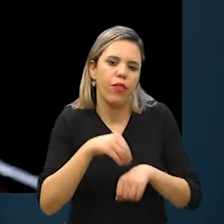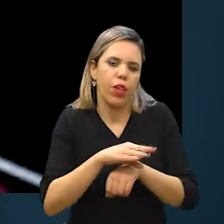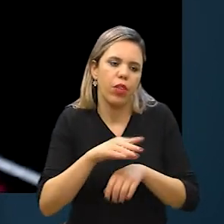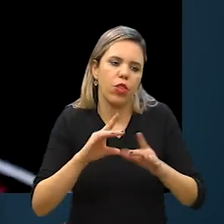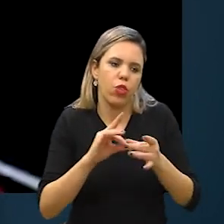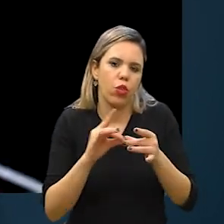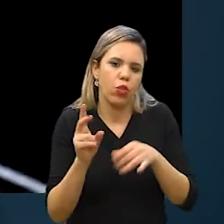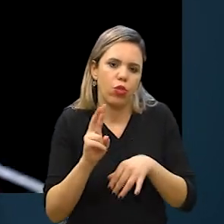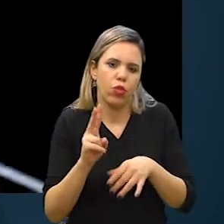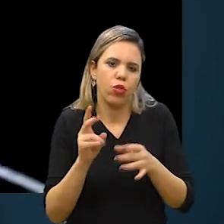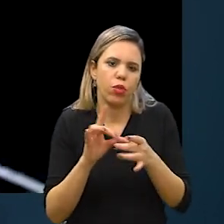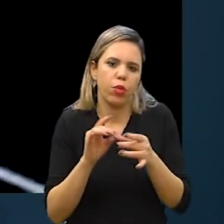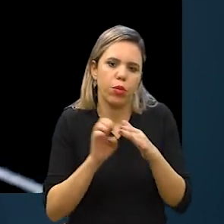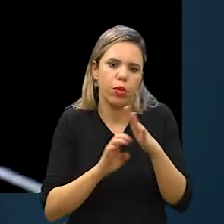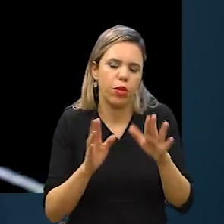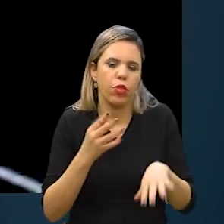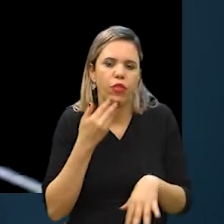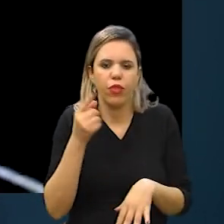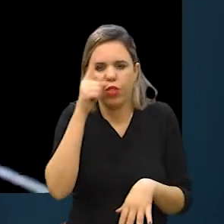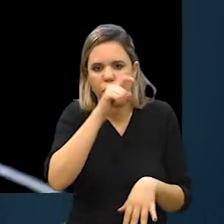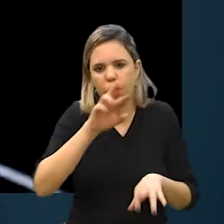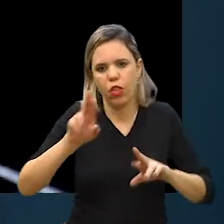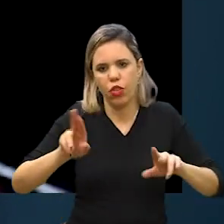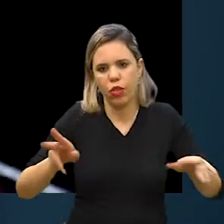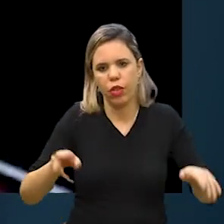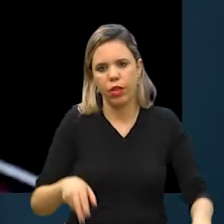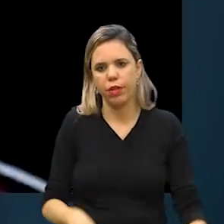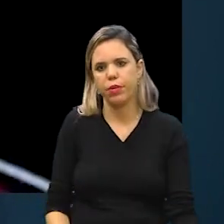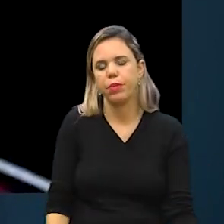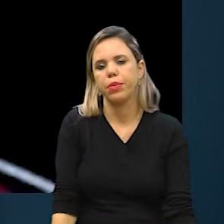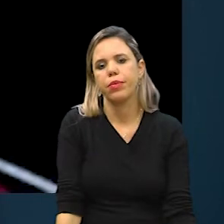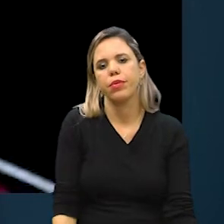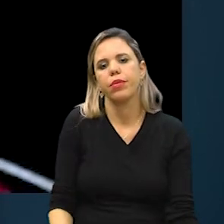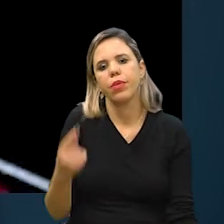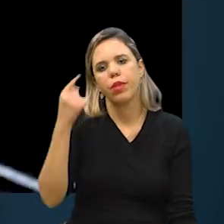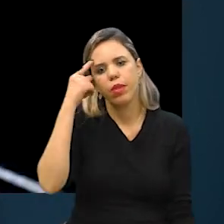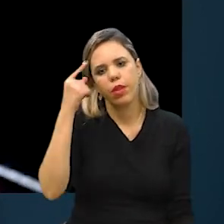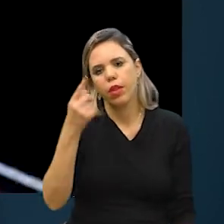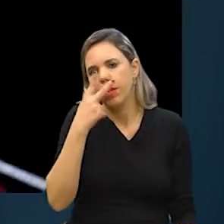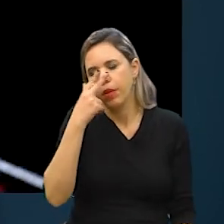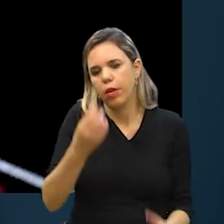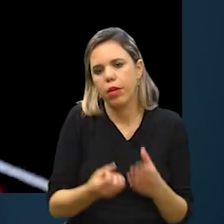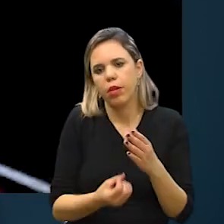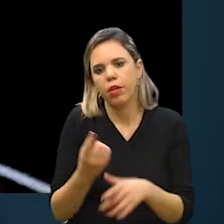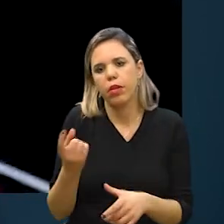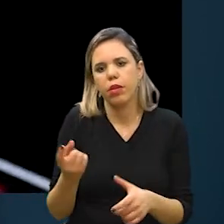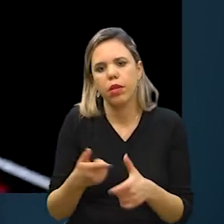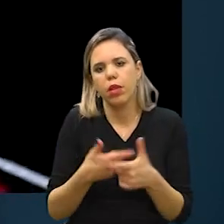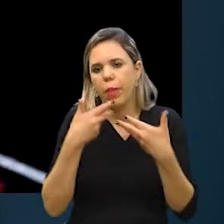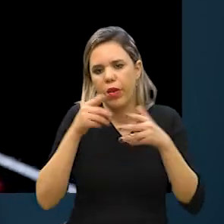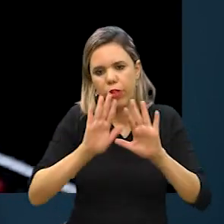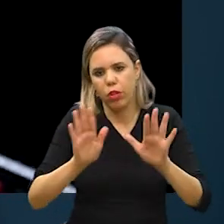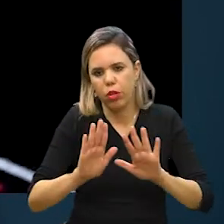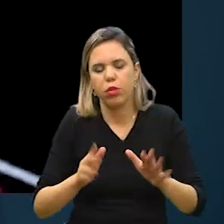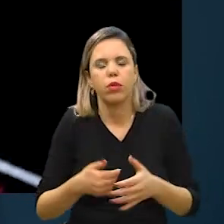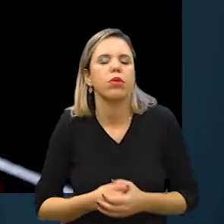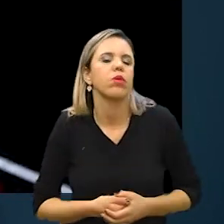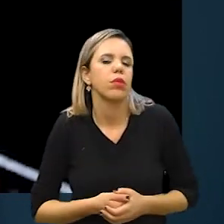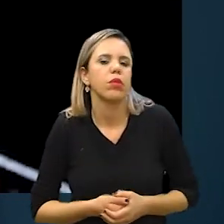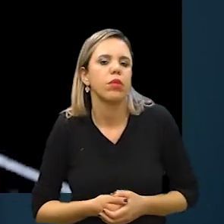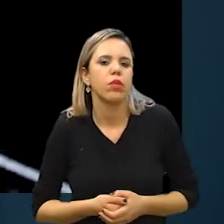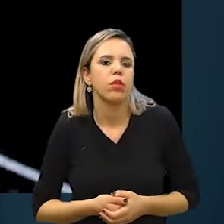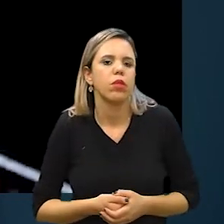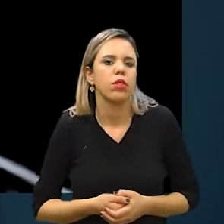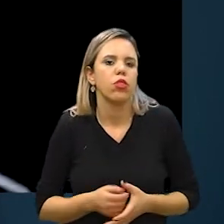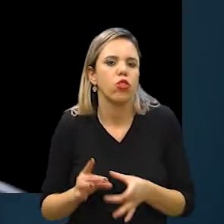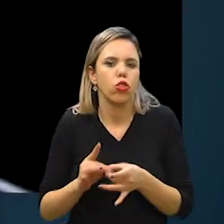pai e filho e passar a ser sócios, né? Serem sócios. É difícil, diferente, né? Aí as ideias aparecem, as contas, não vou dizer que é tudo maravilhoso,